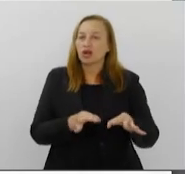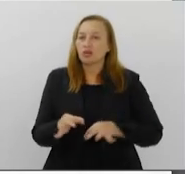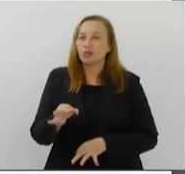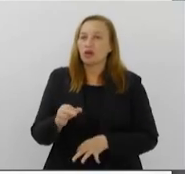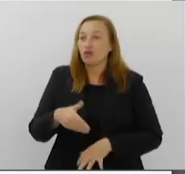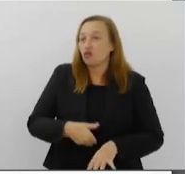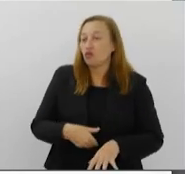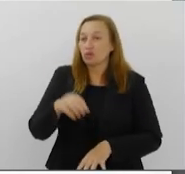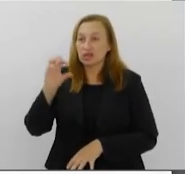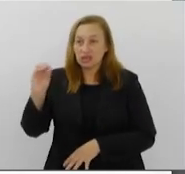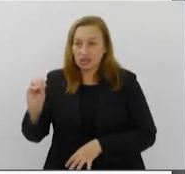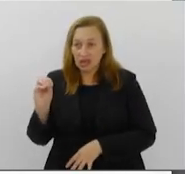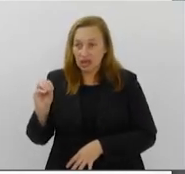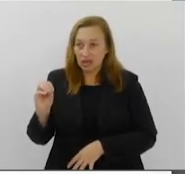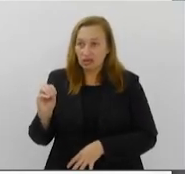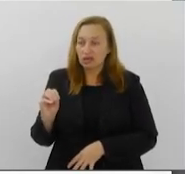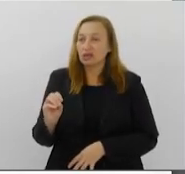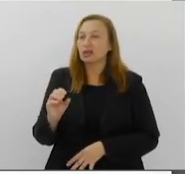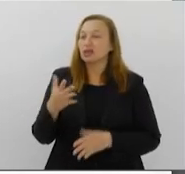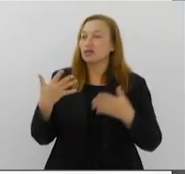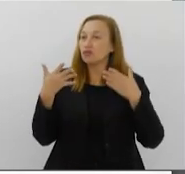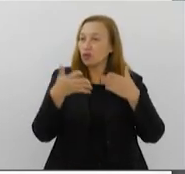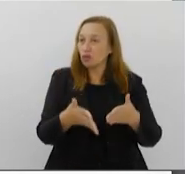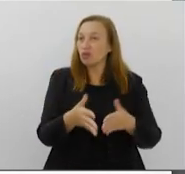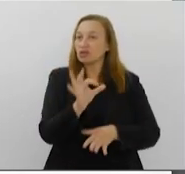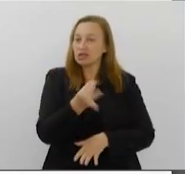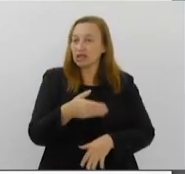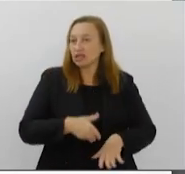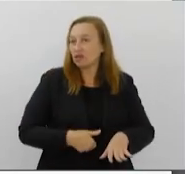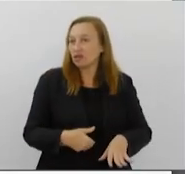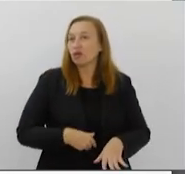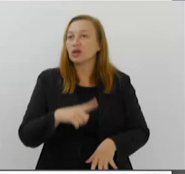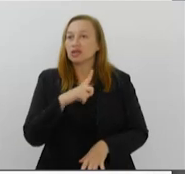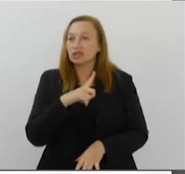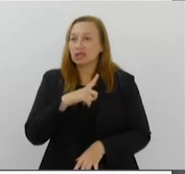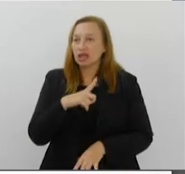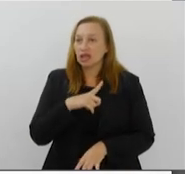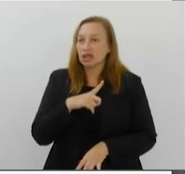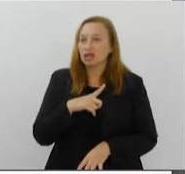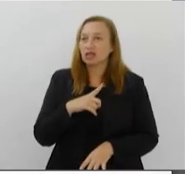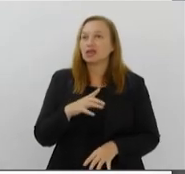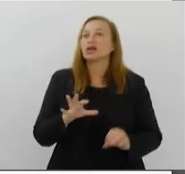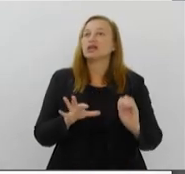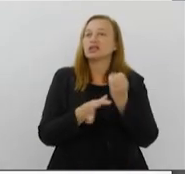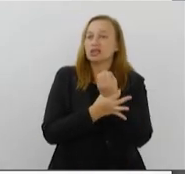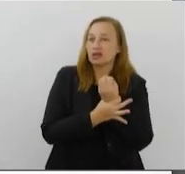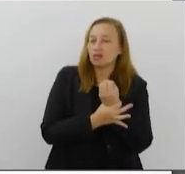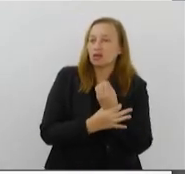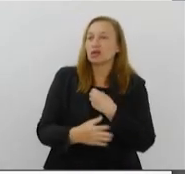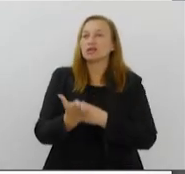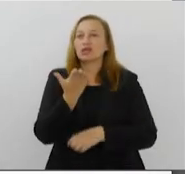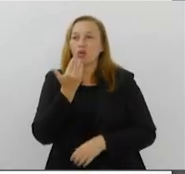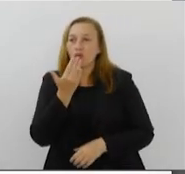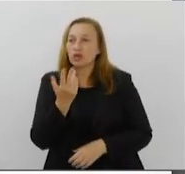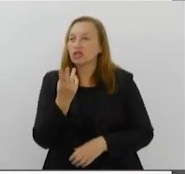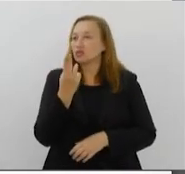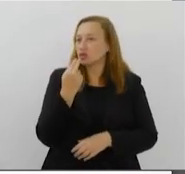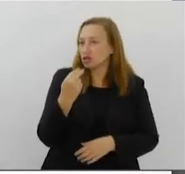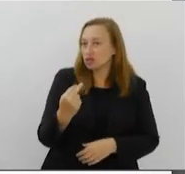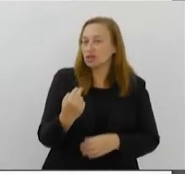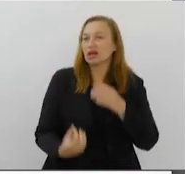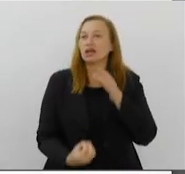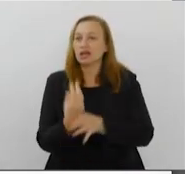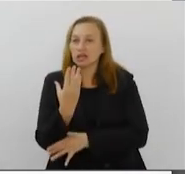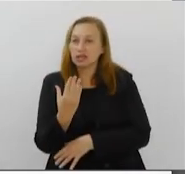se comprometeu com a fome de fato. Então, a gente teve a recriação do Conselho Nacional de Segurança Alimentar e Nutricional, tivemos a criação do